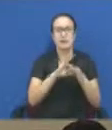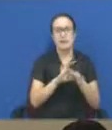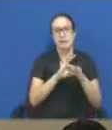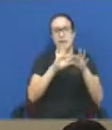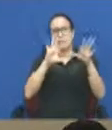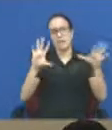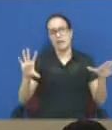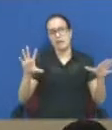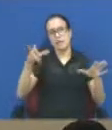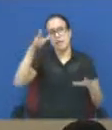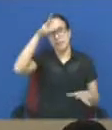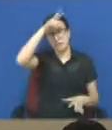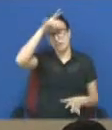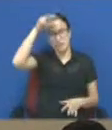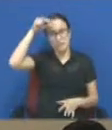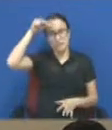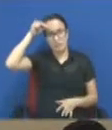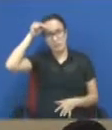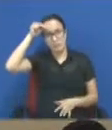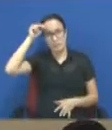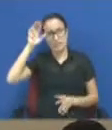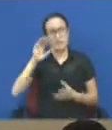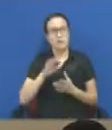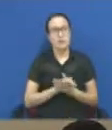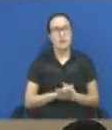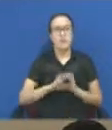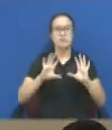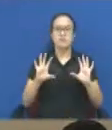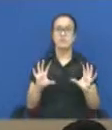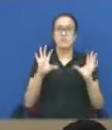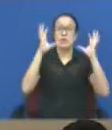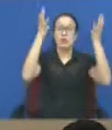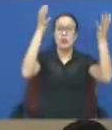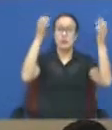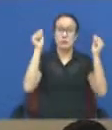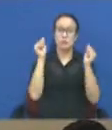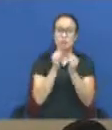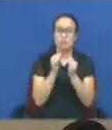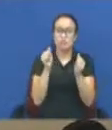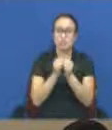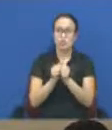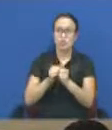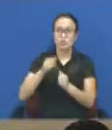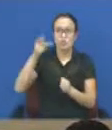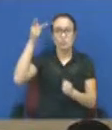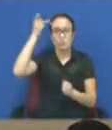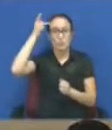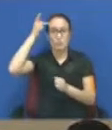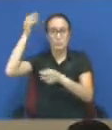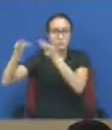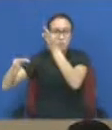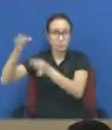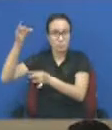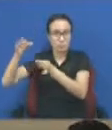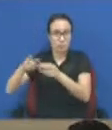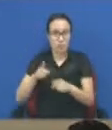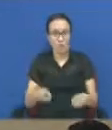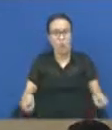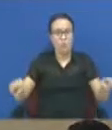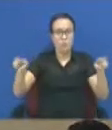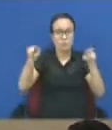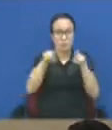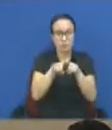Municipal a celebrar com o Tribunal de Justiça do Estado de São Paulo convênio objetivando a instalação e o funcionamento